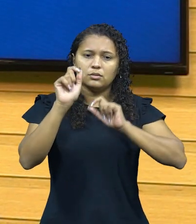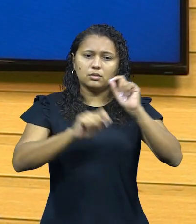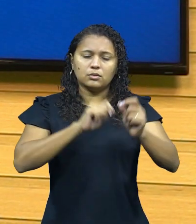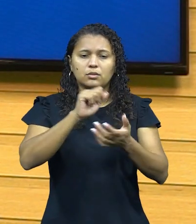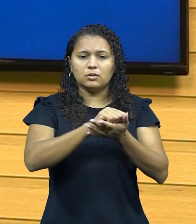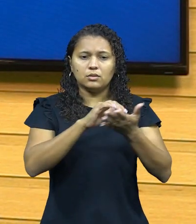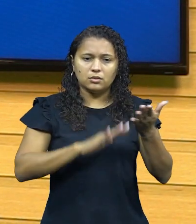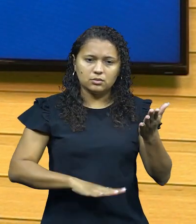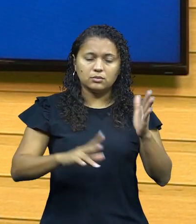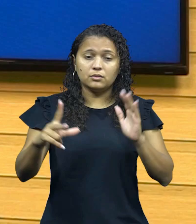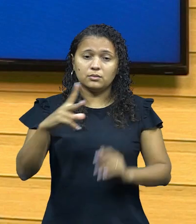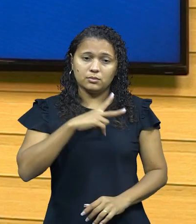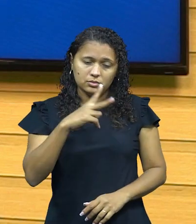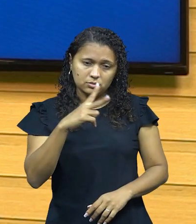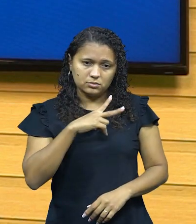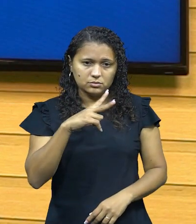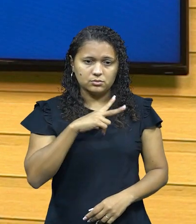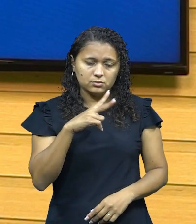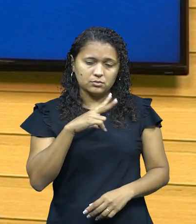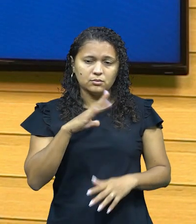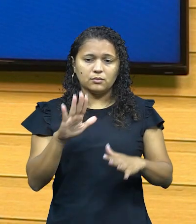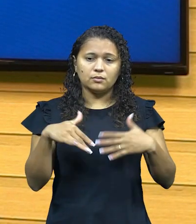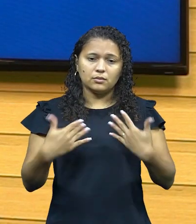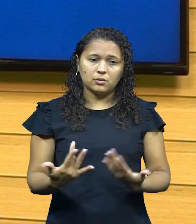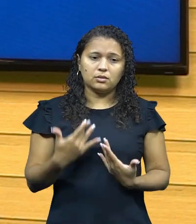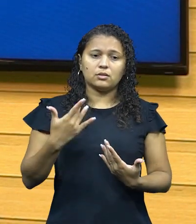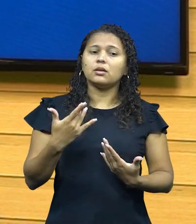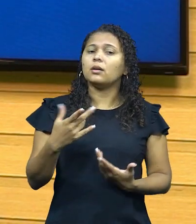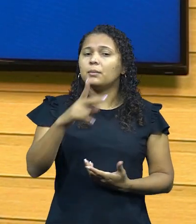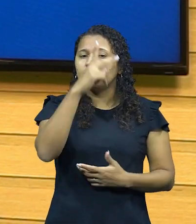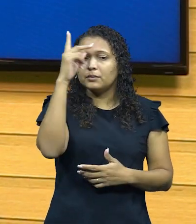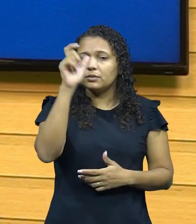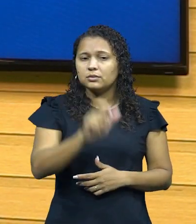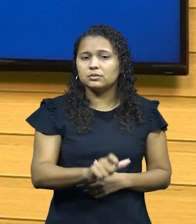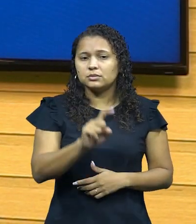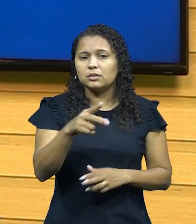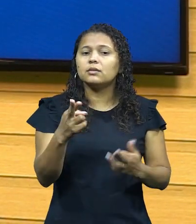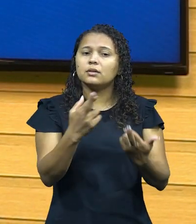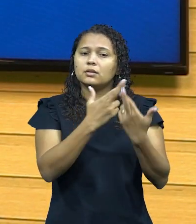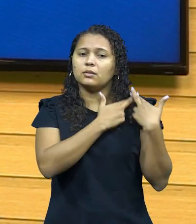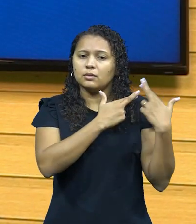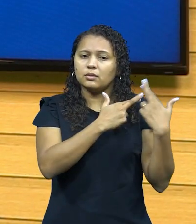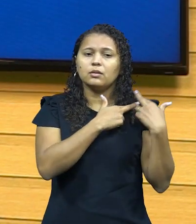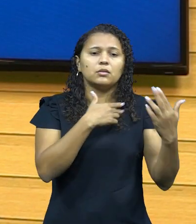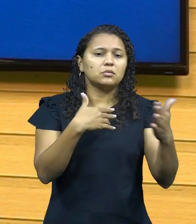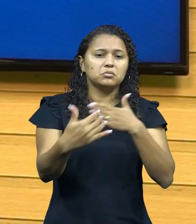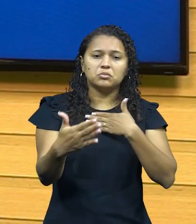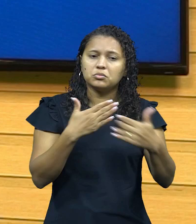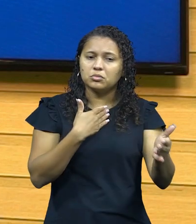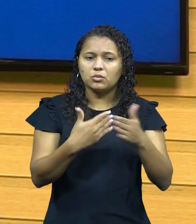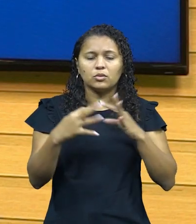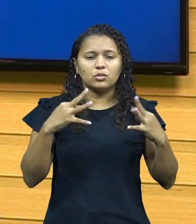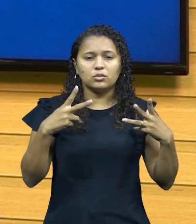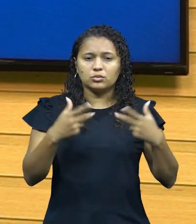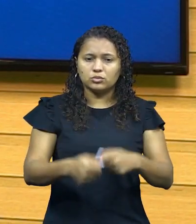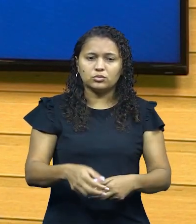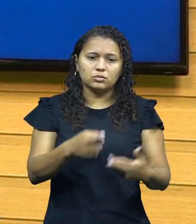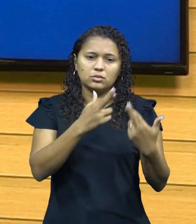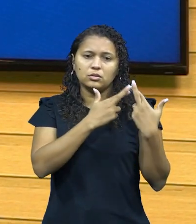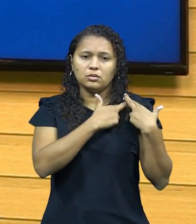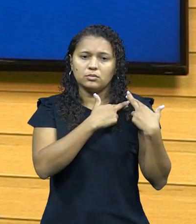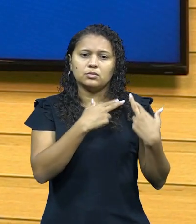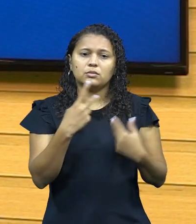aqui de uma atividade privada, né? Então, ele acaba sendo responsável por